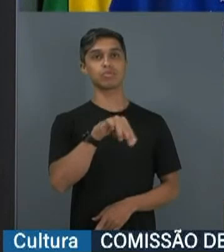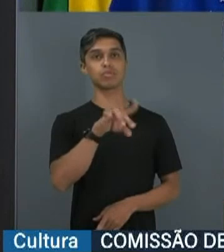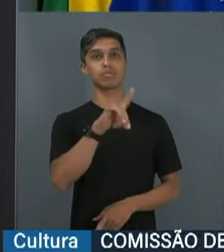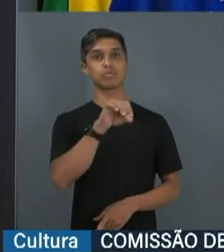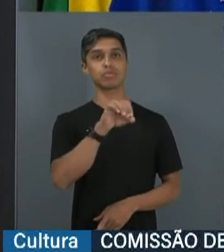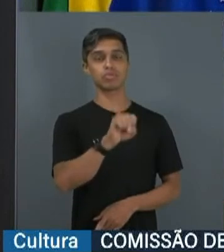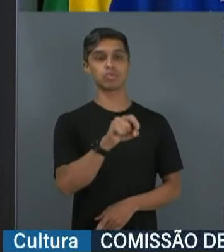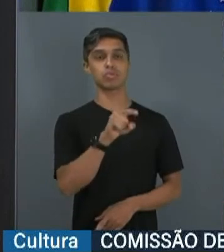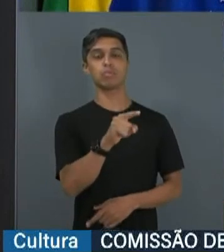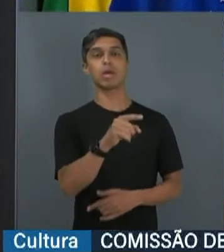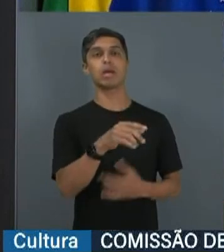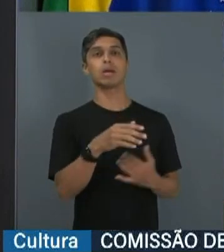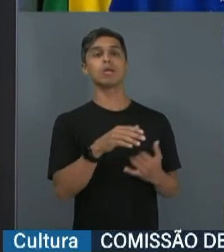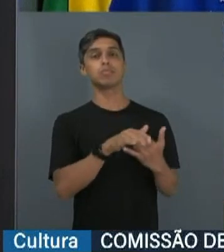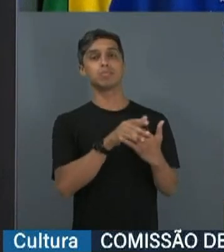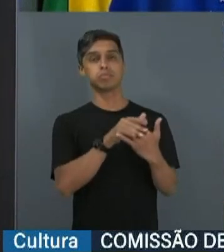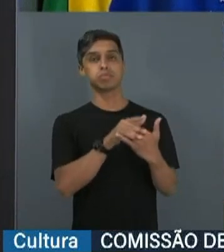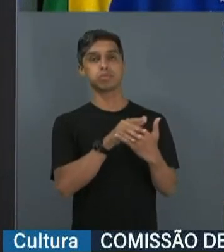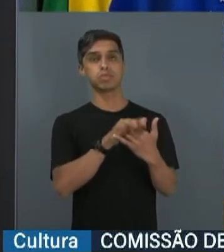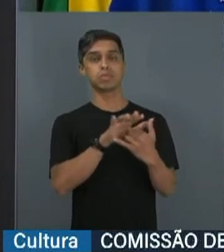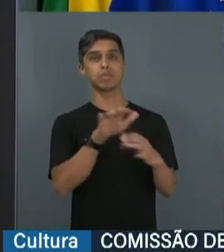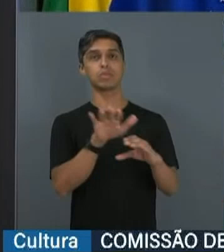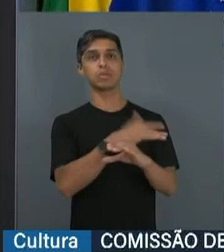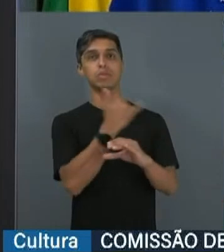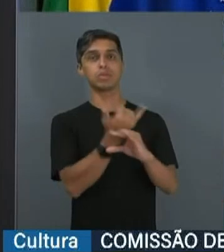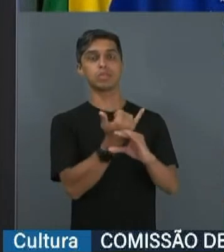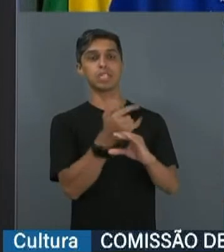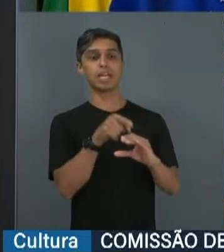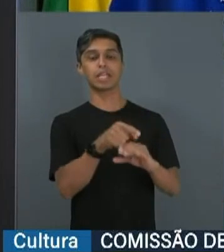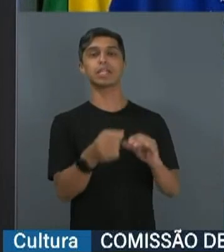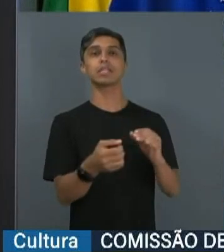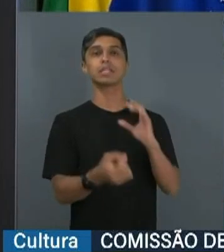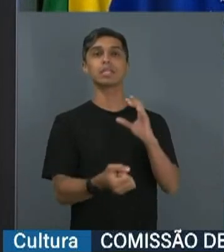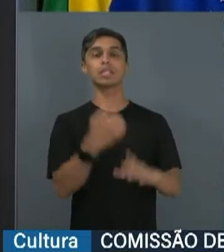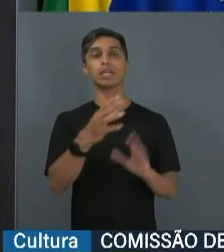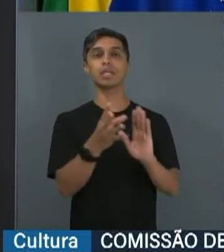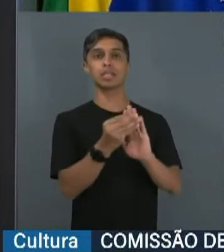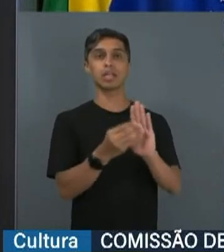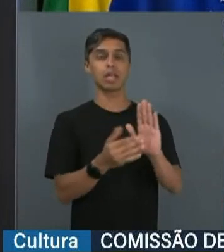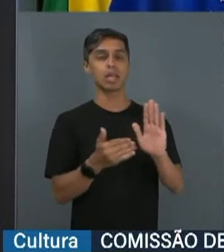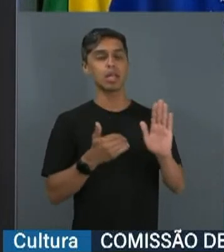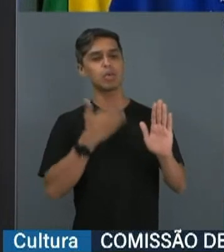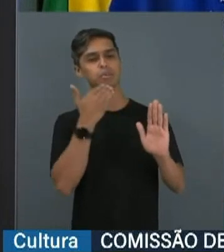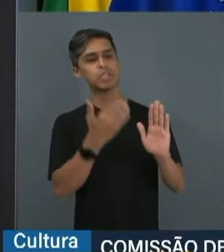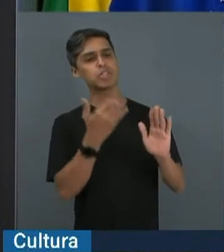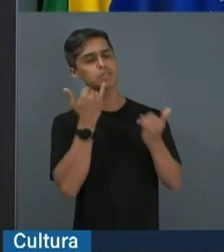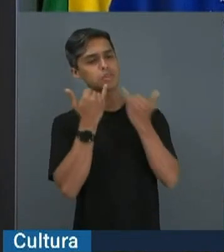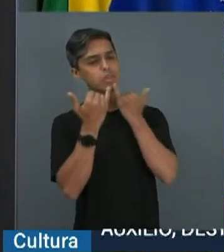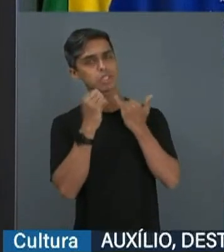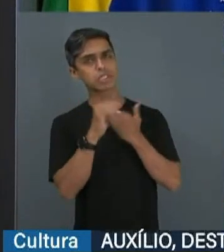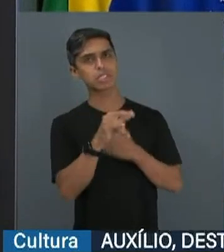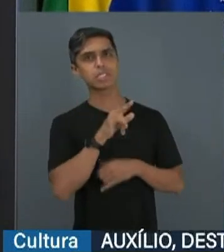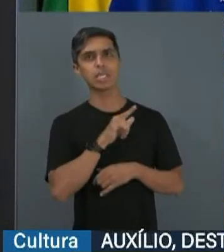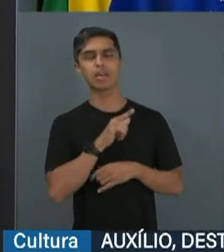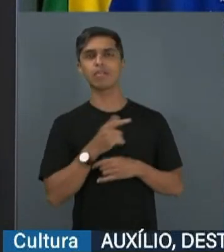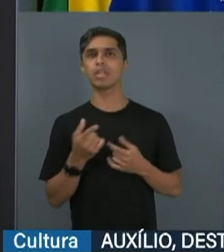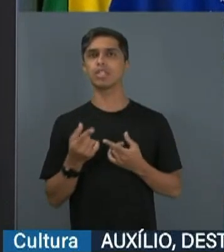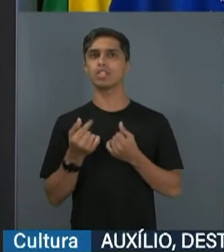uma plataforma, uma empresa que produz conteúdos, e eu pedi informação se teve verba